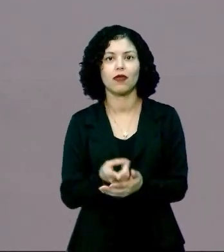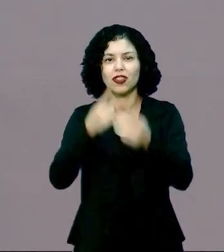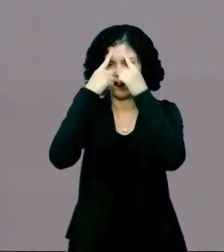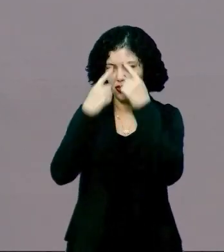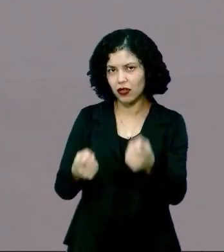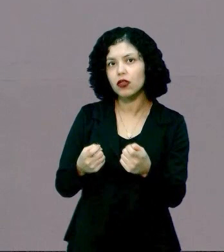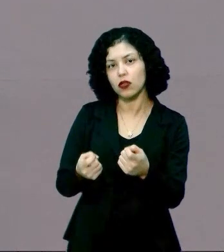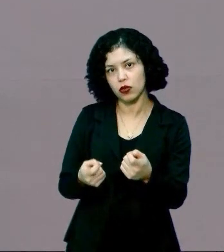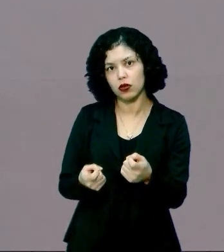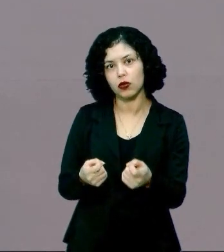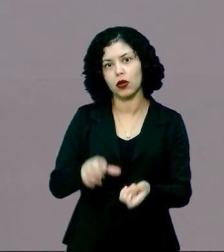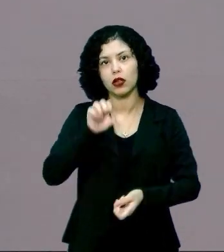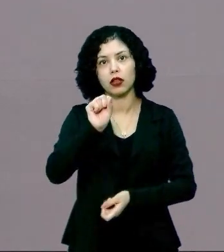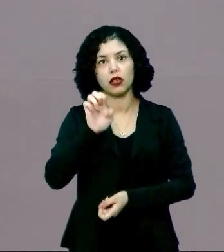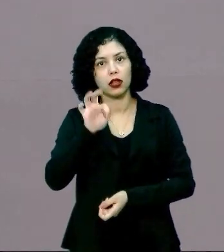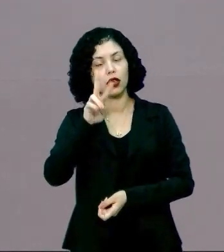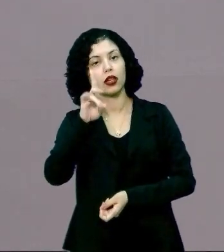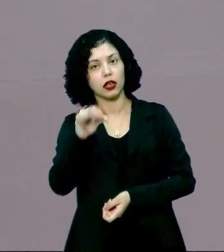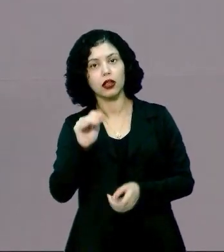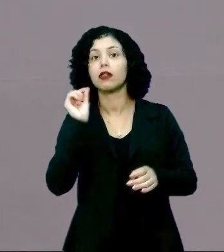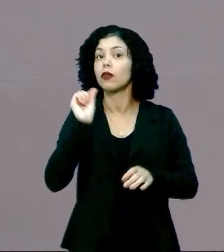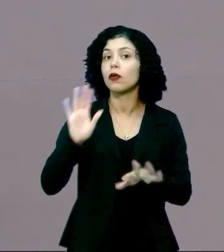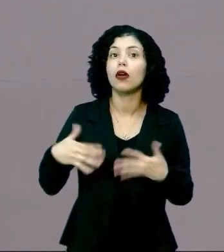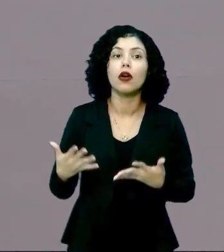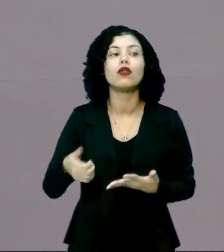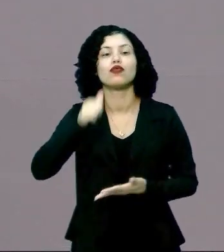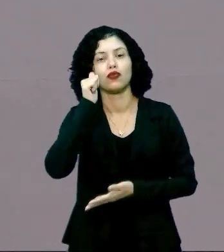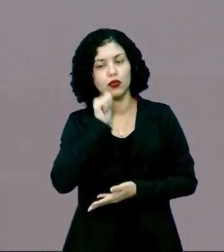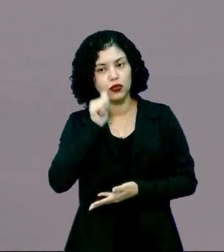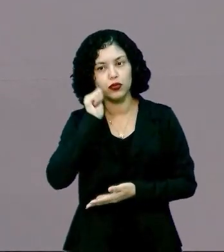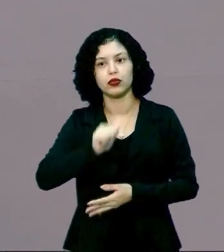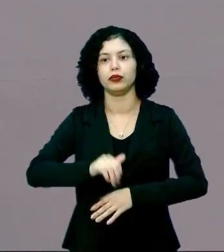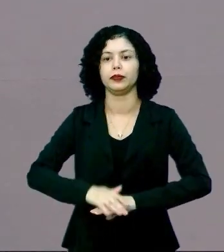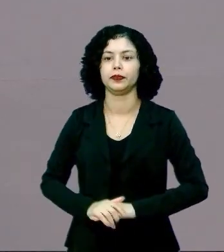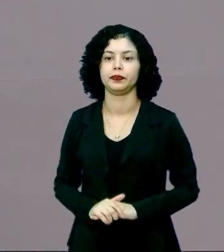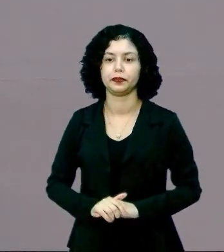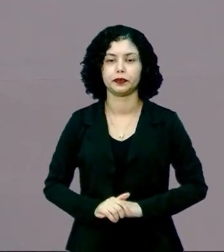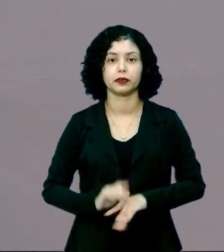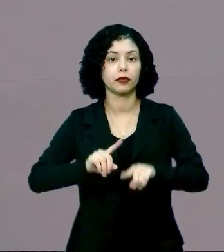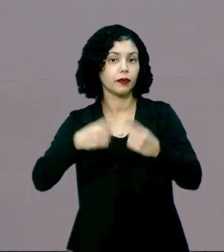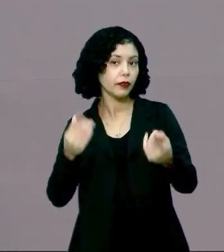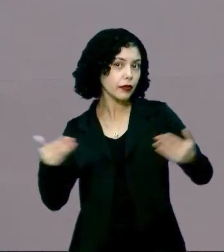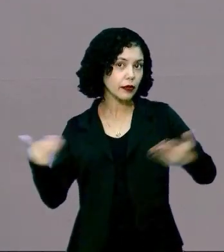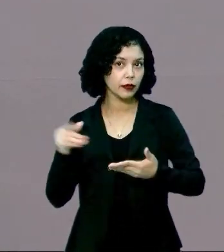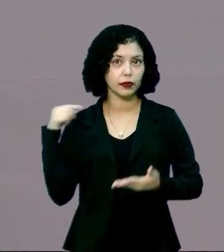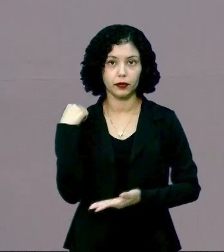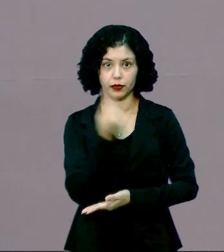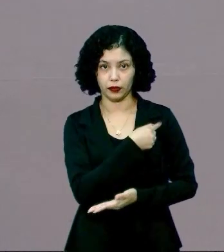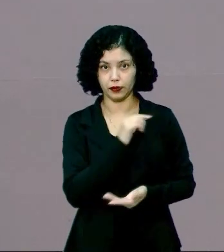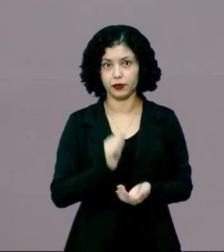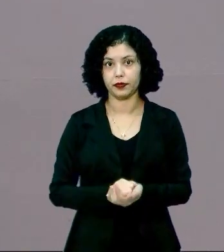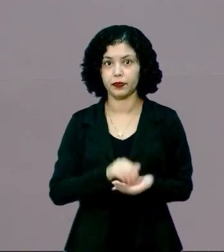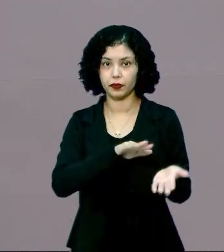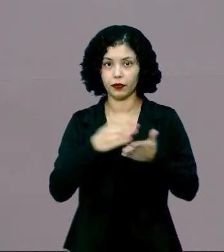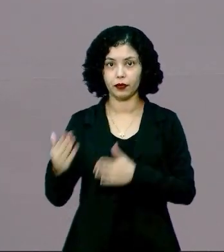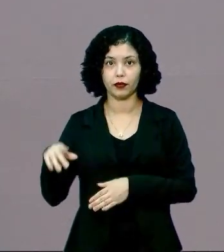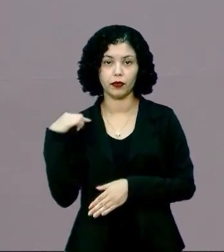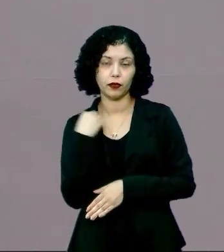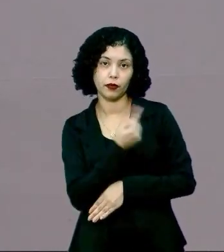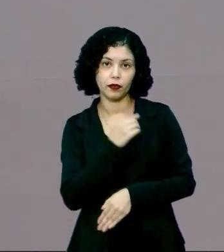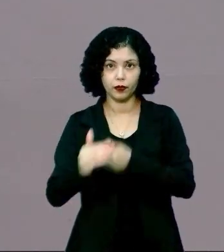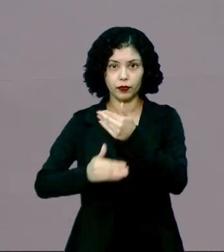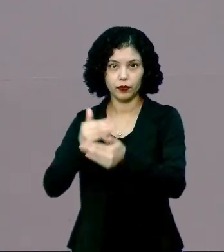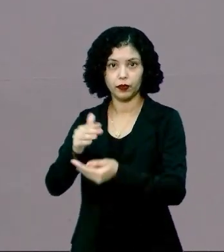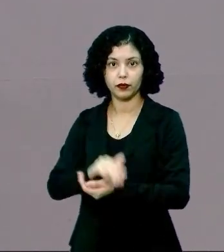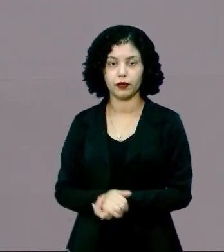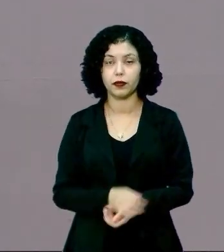violência, contra esse setor, que seria o setor feminino, né, das mulheres. Mas agora nós iremos passar para o nosso